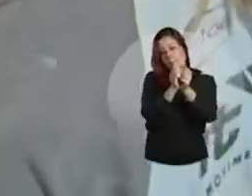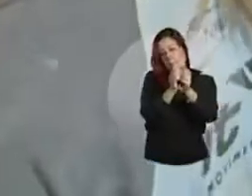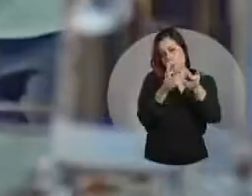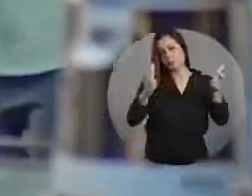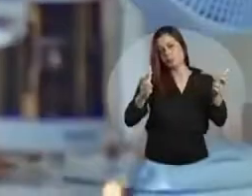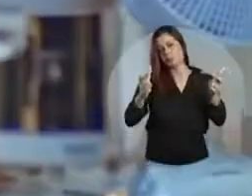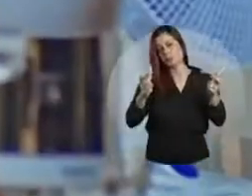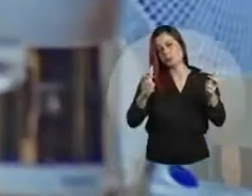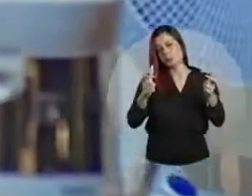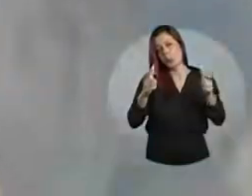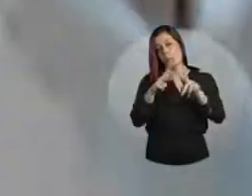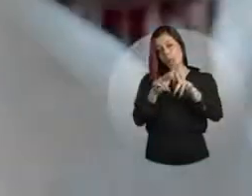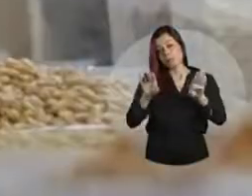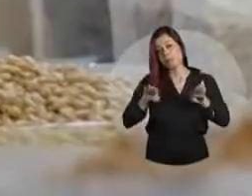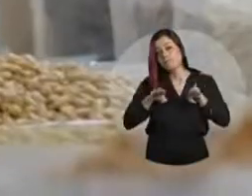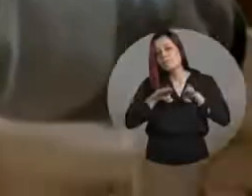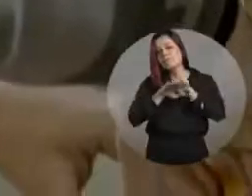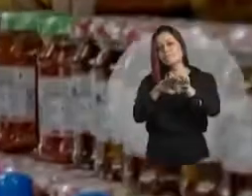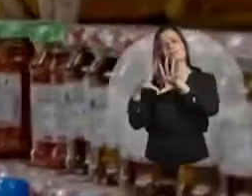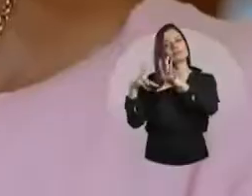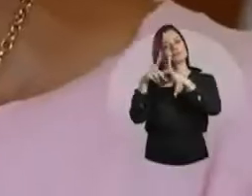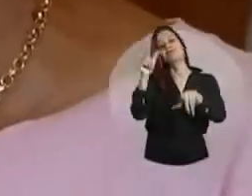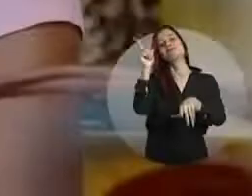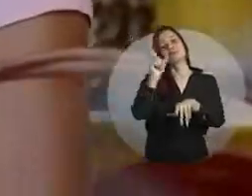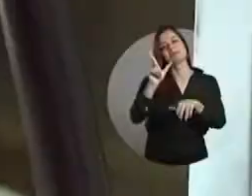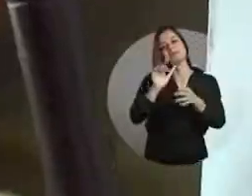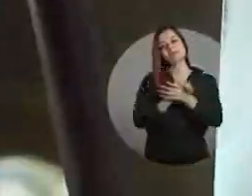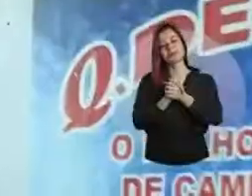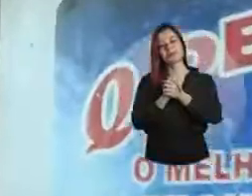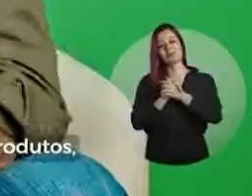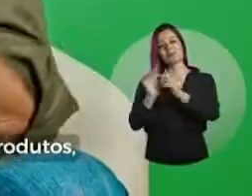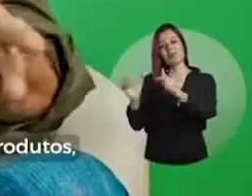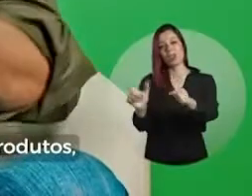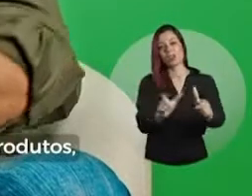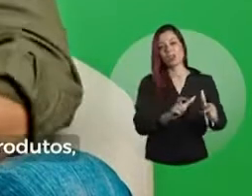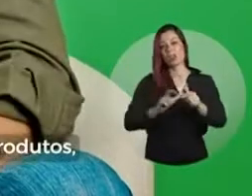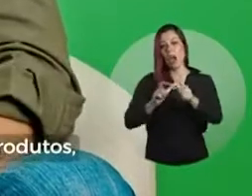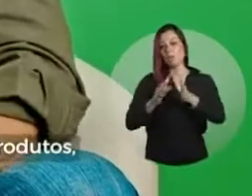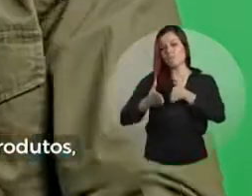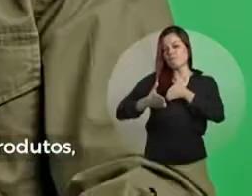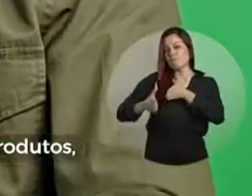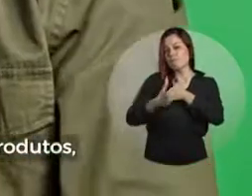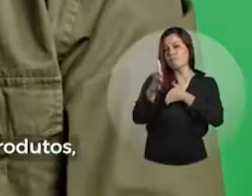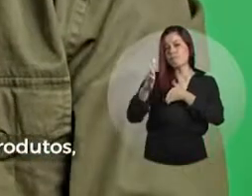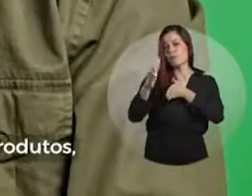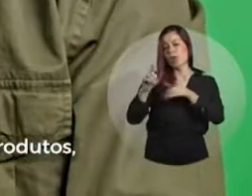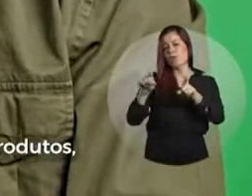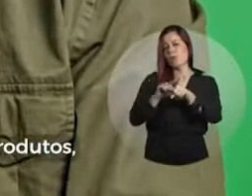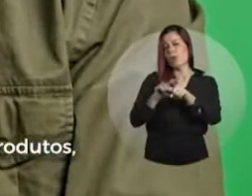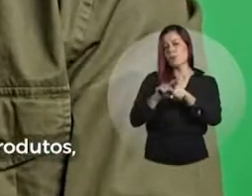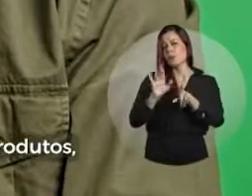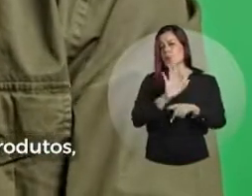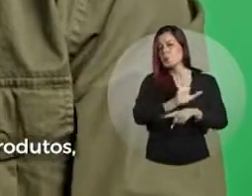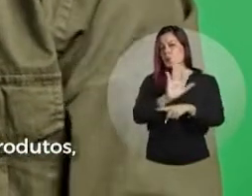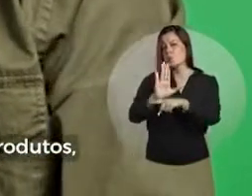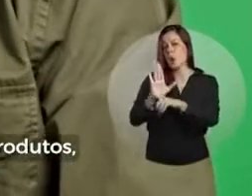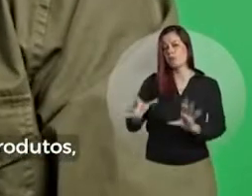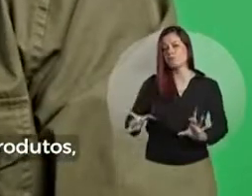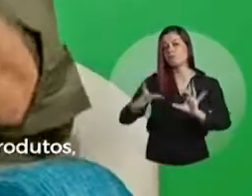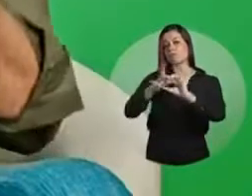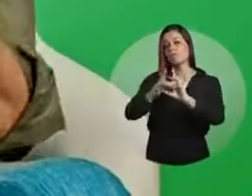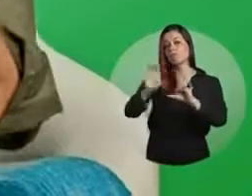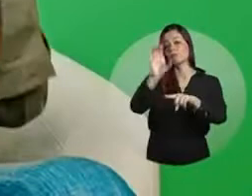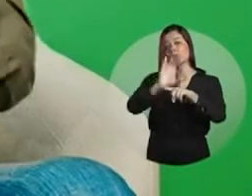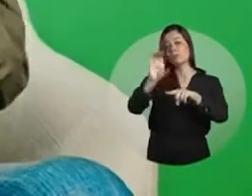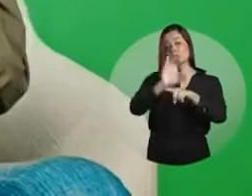renda das famílias cresce. Aí o crescimento é compartilhado e todo mundo ganha. Na região oeste, a rota bioceânica vai agilizar a distribuição dos nossos